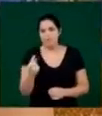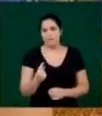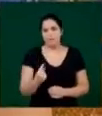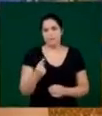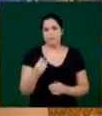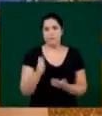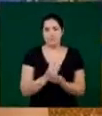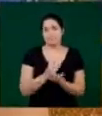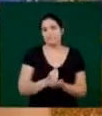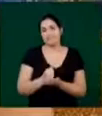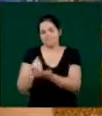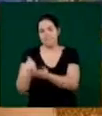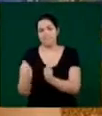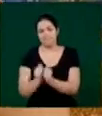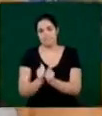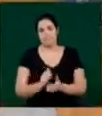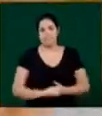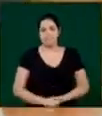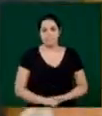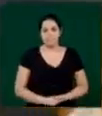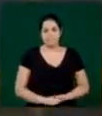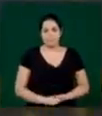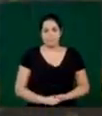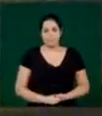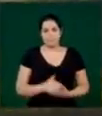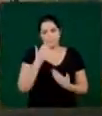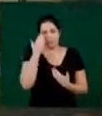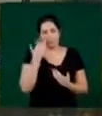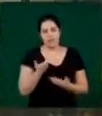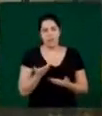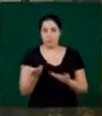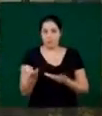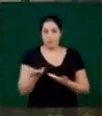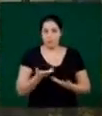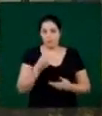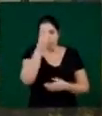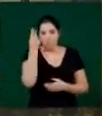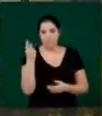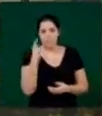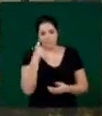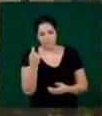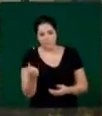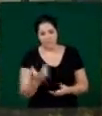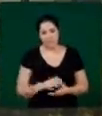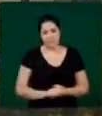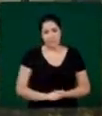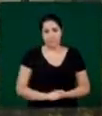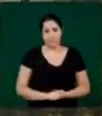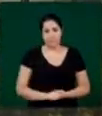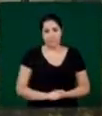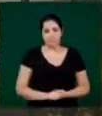a publicação. Obrigada. Então fica aí o convite para todos aqueles que se interessarem em ver a exposição. Voltamos ao estúdio.